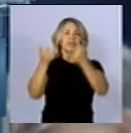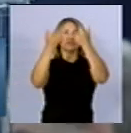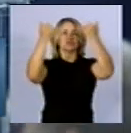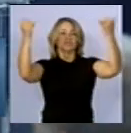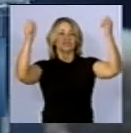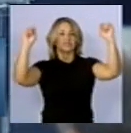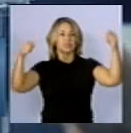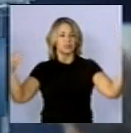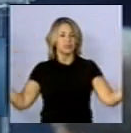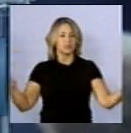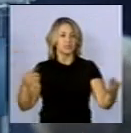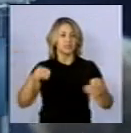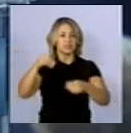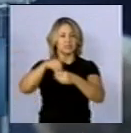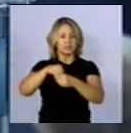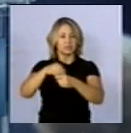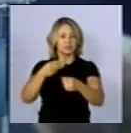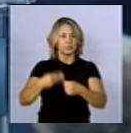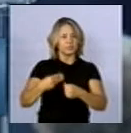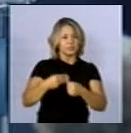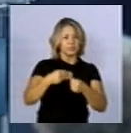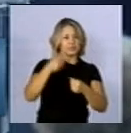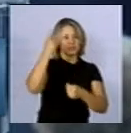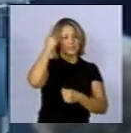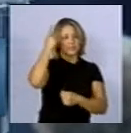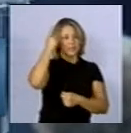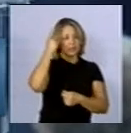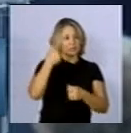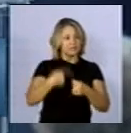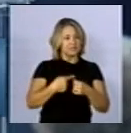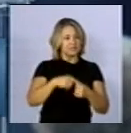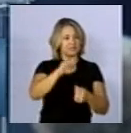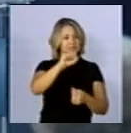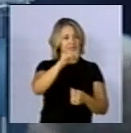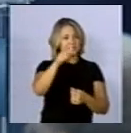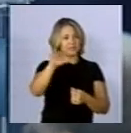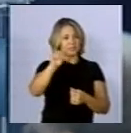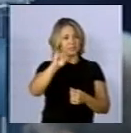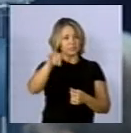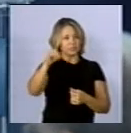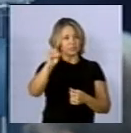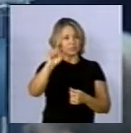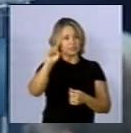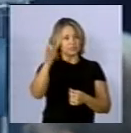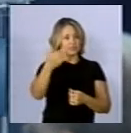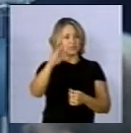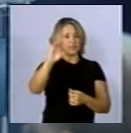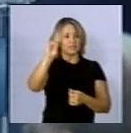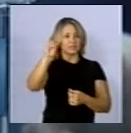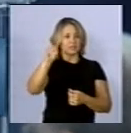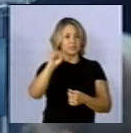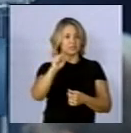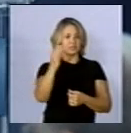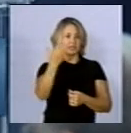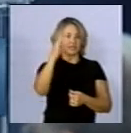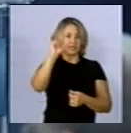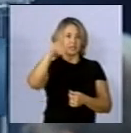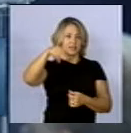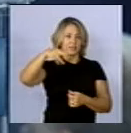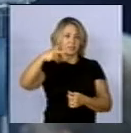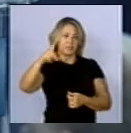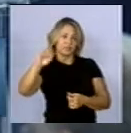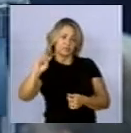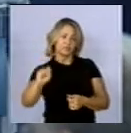eh no município de São Paulo em São José dos Campos esse valor situa-se entre R 250 a R 3$ 300 o m